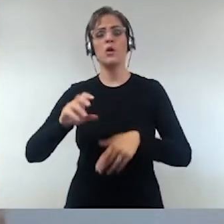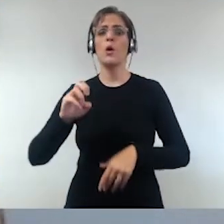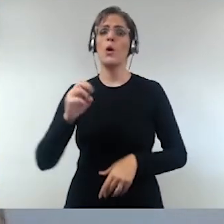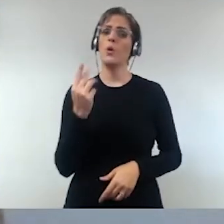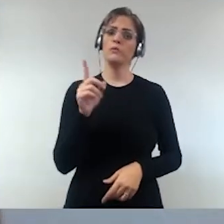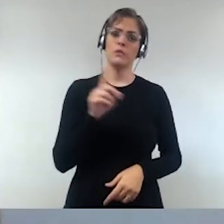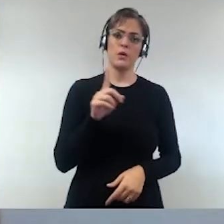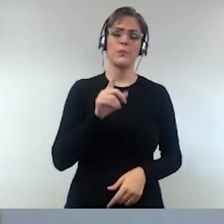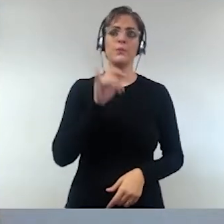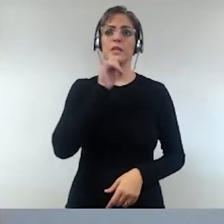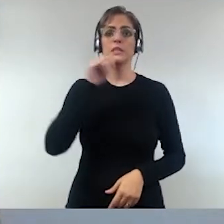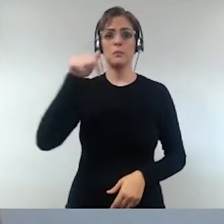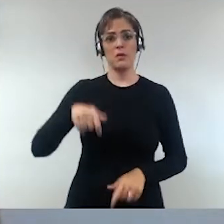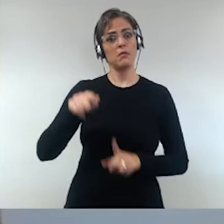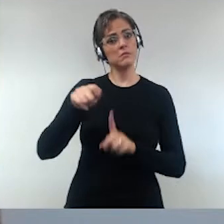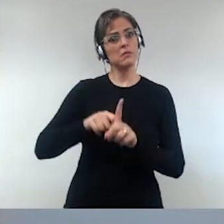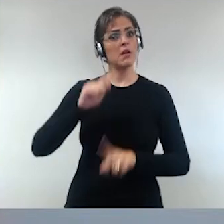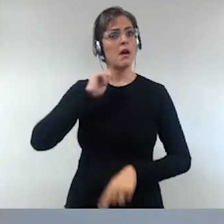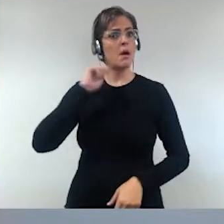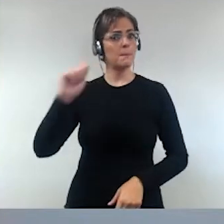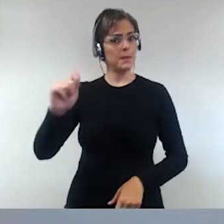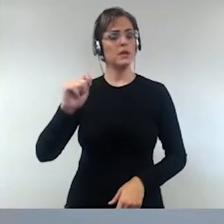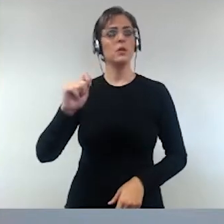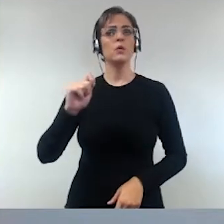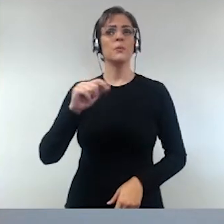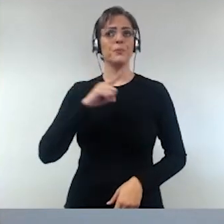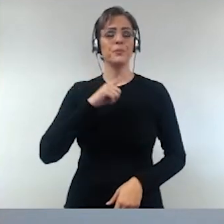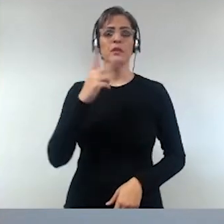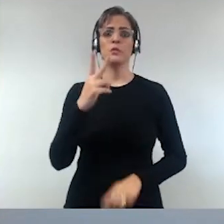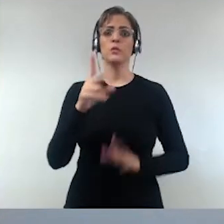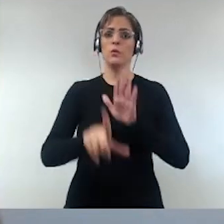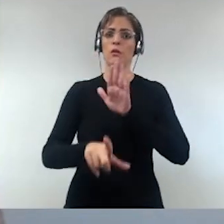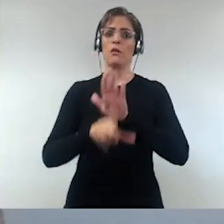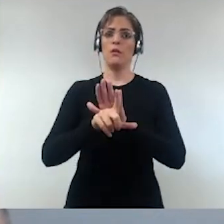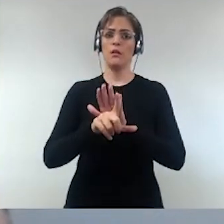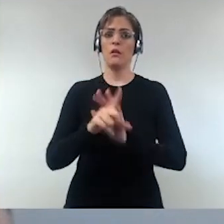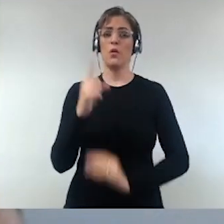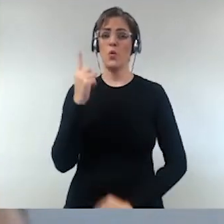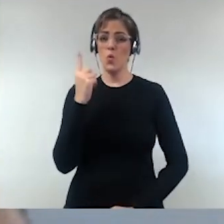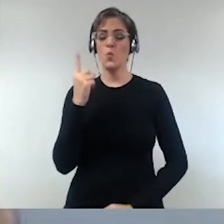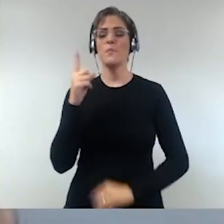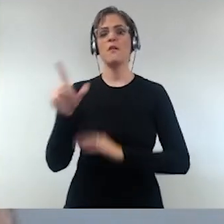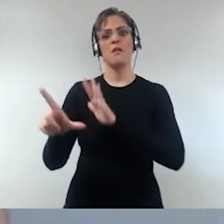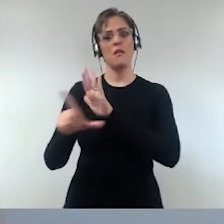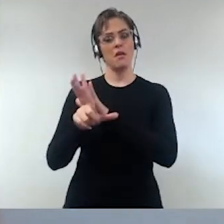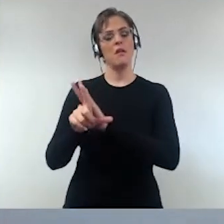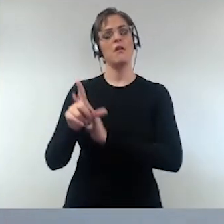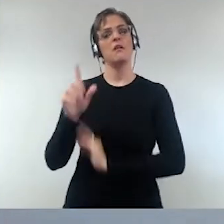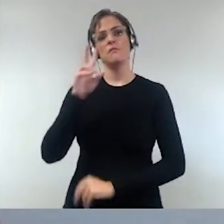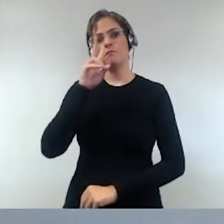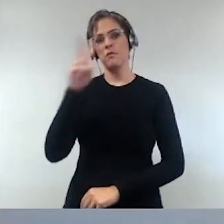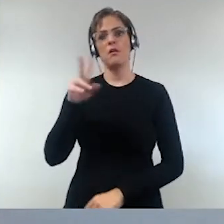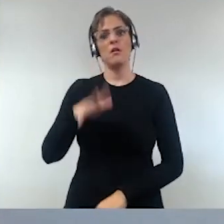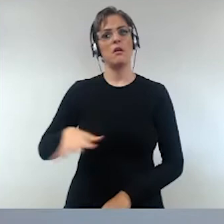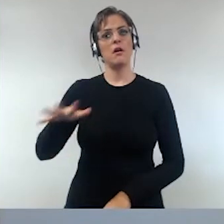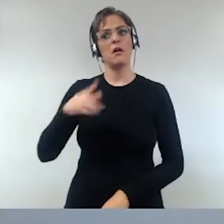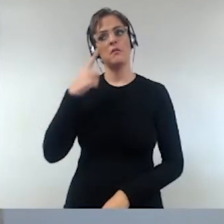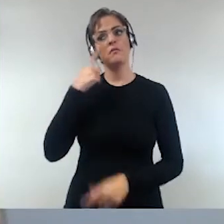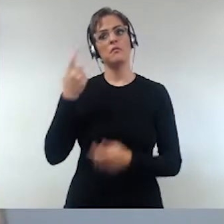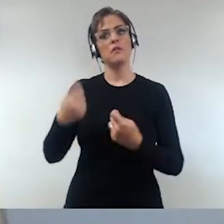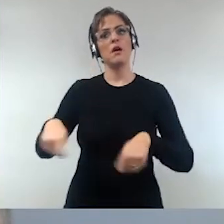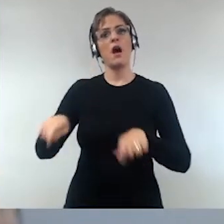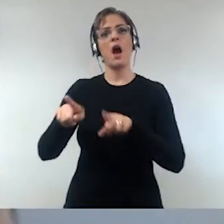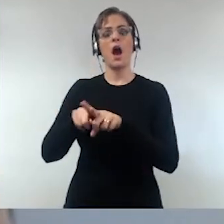em abril desse ano, né, de 2020, a gente teve, por exemplo, 2 leis que uma impactou na questão da possibilidade de acordo com a Fazenda